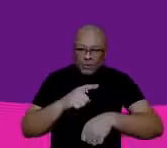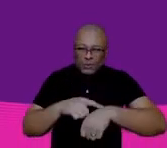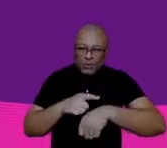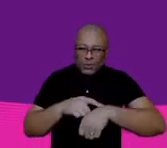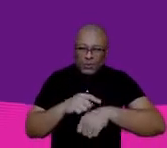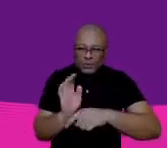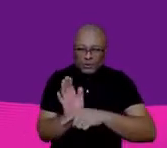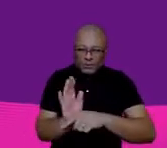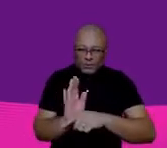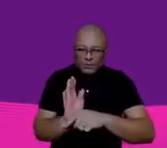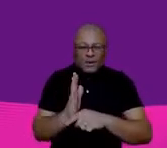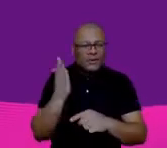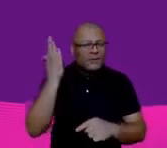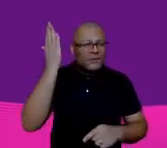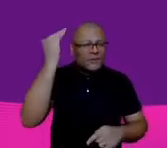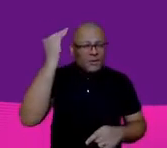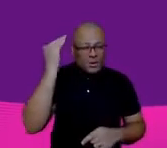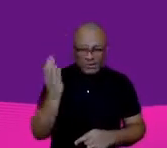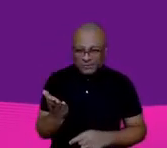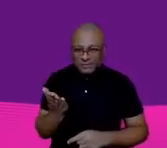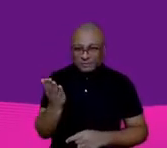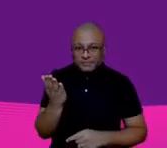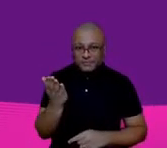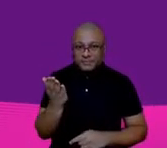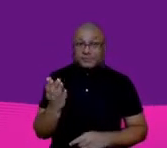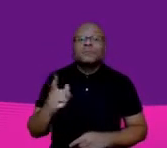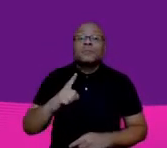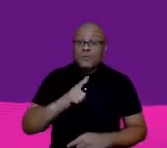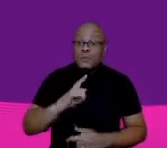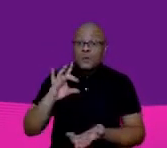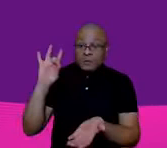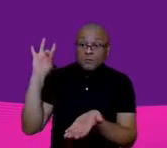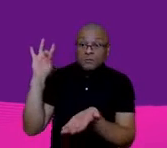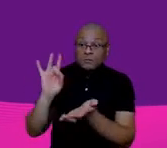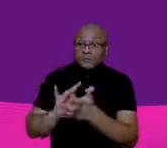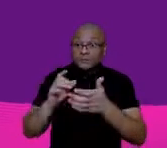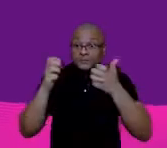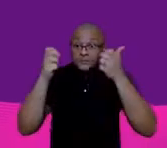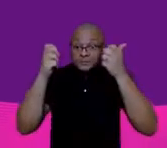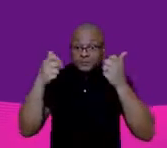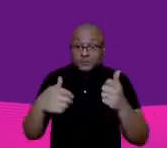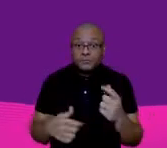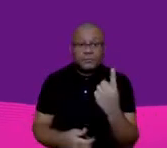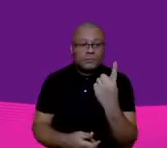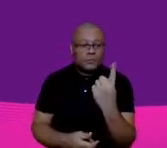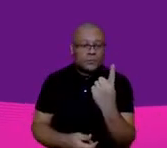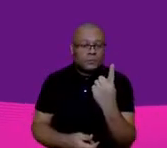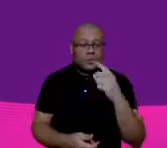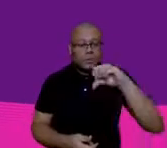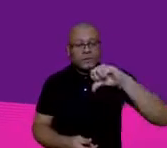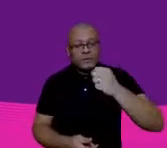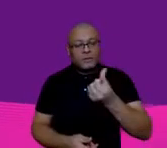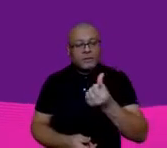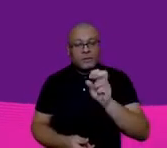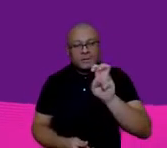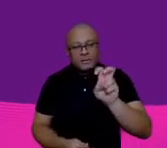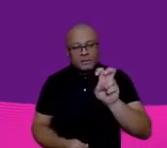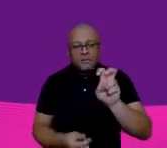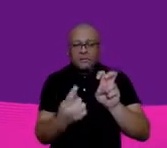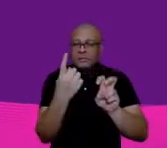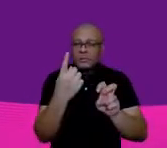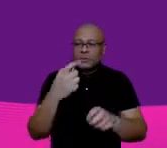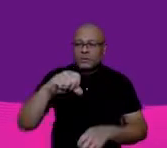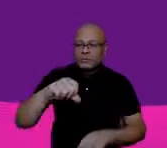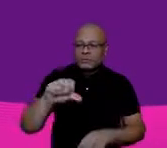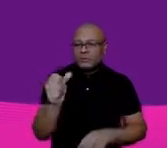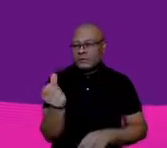famoso, que retrata de fato, se a gente pegar ali em 1965, 68, 2, 3 milhões de pessoas